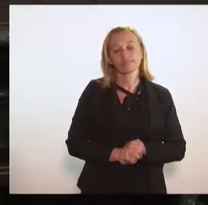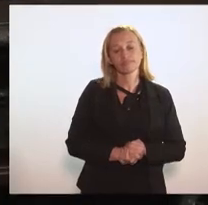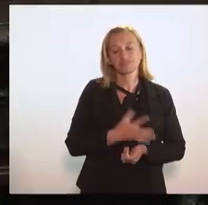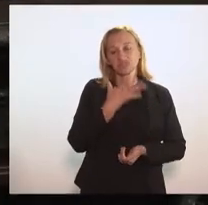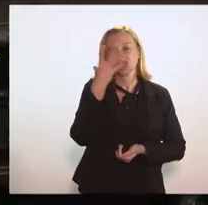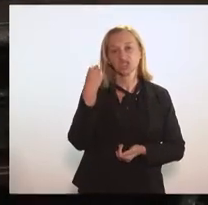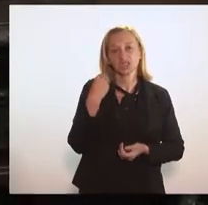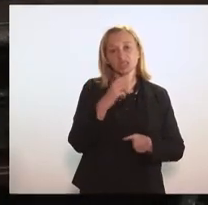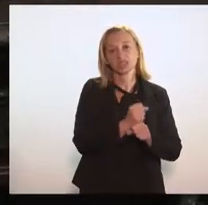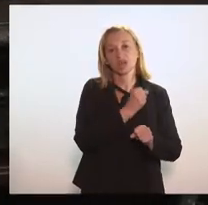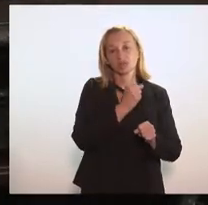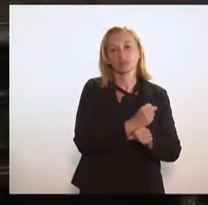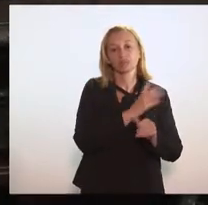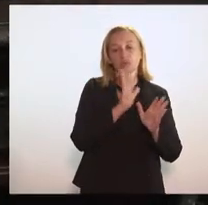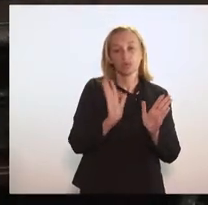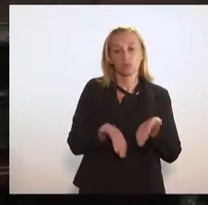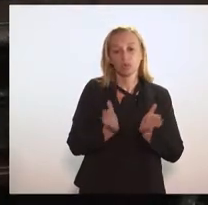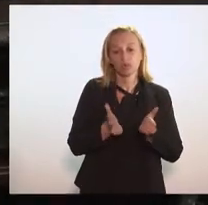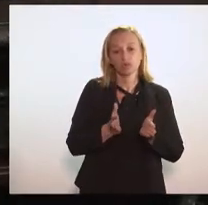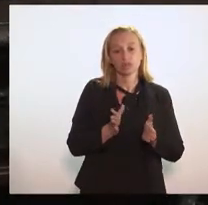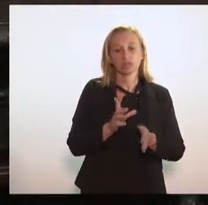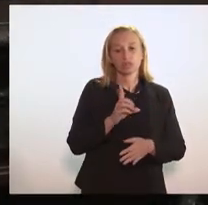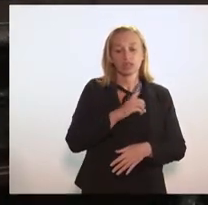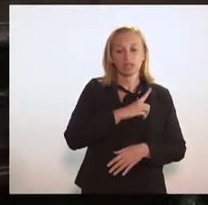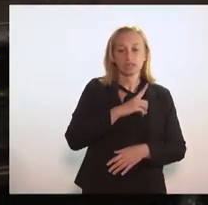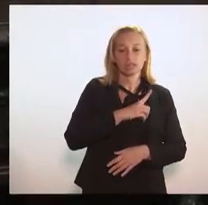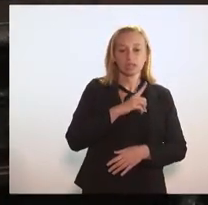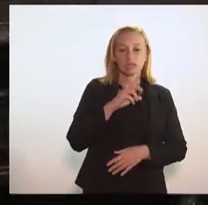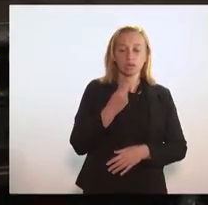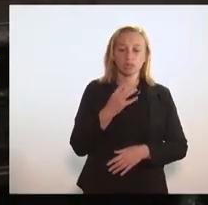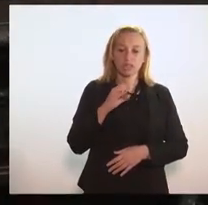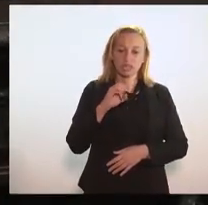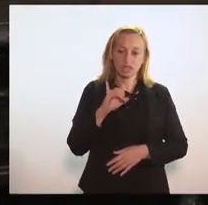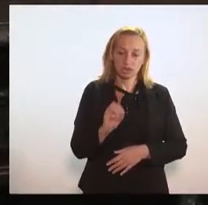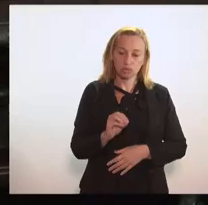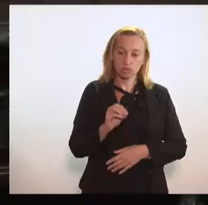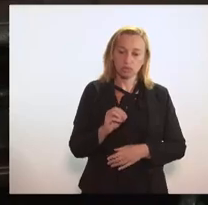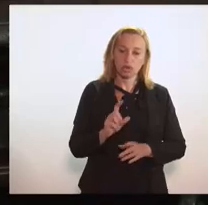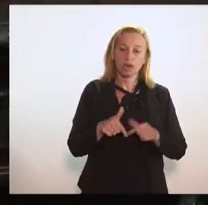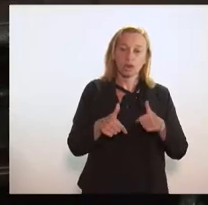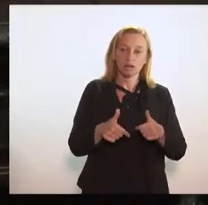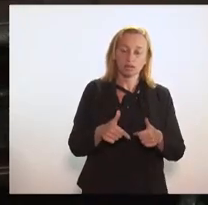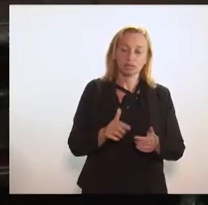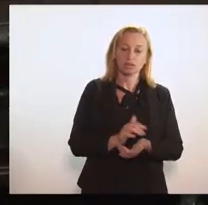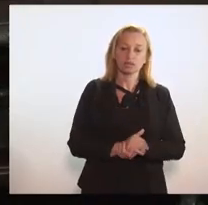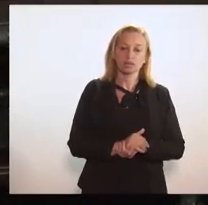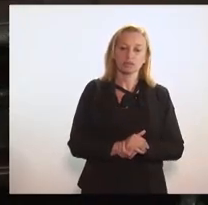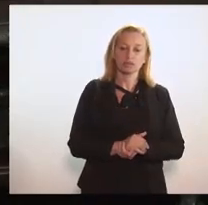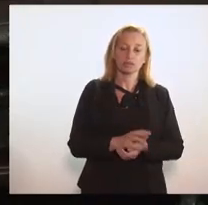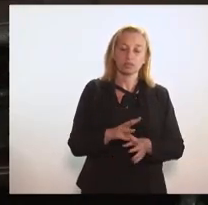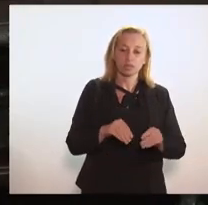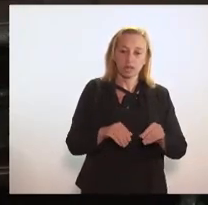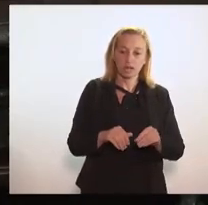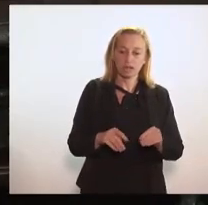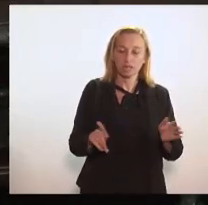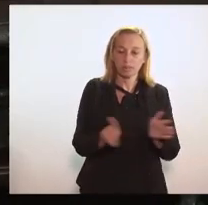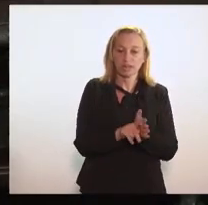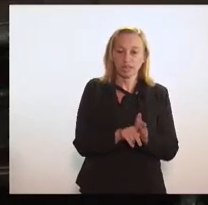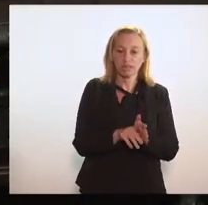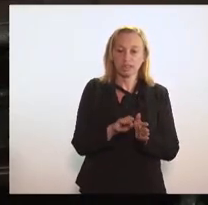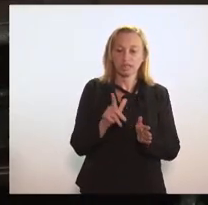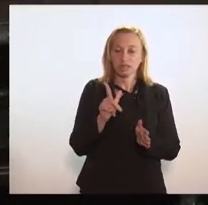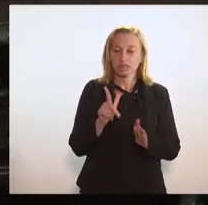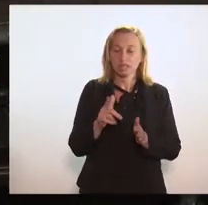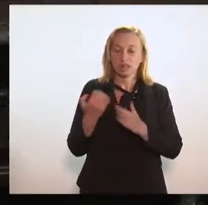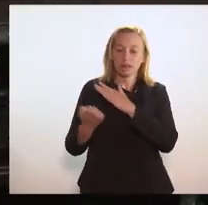trás e hoje a delegacia de homicídio funciona de forma improvisada com terreno da Cedae os seus da